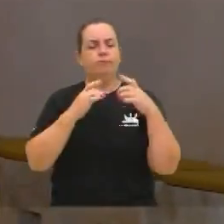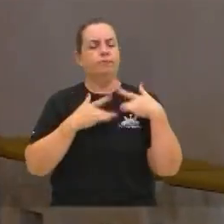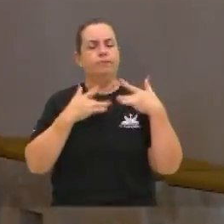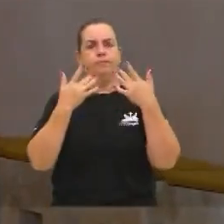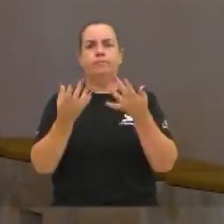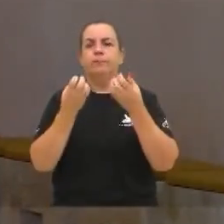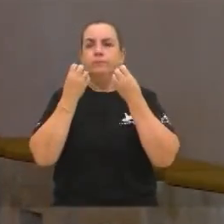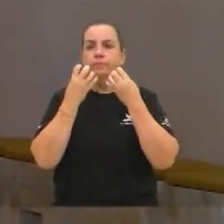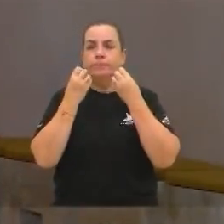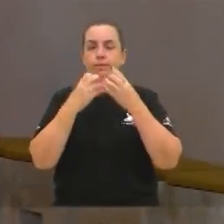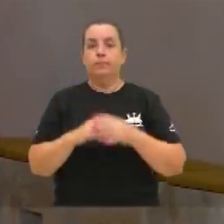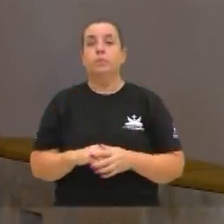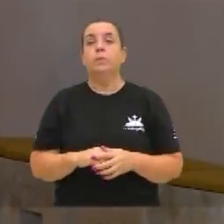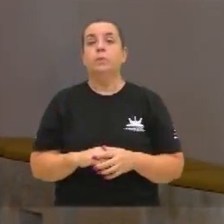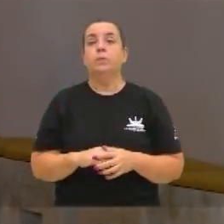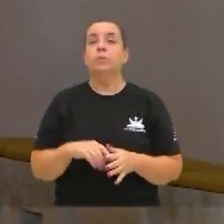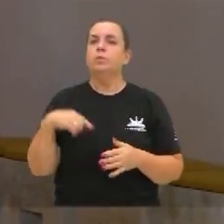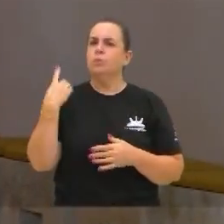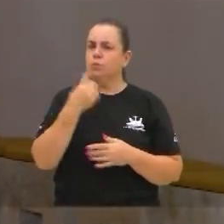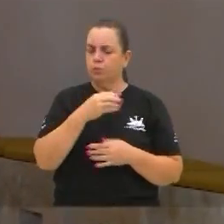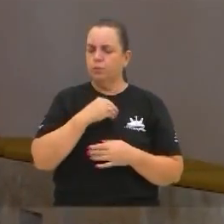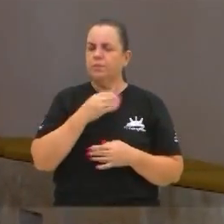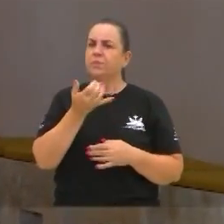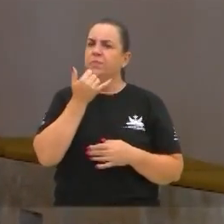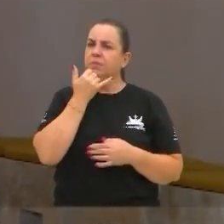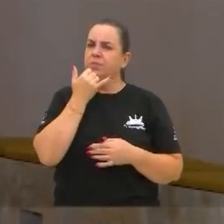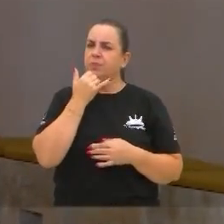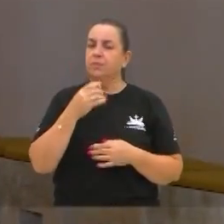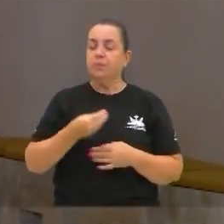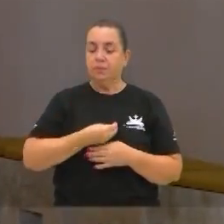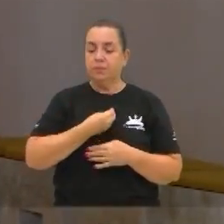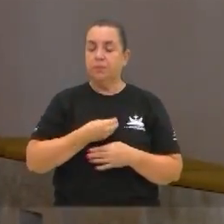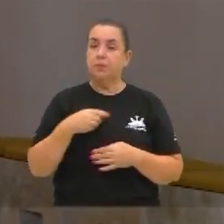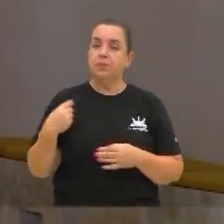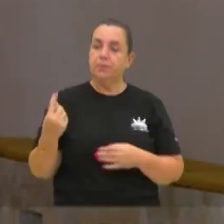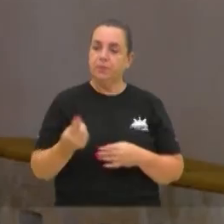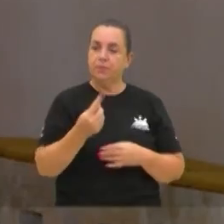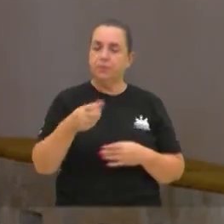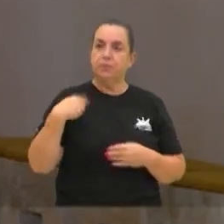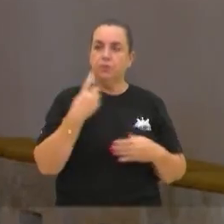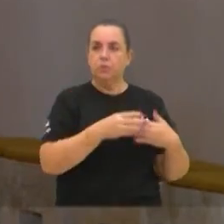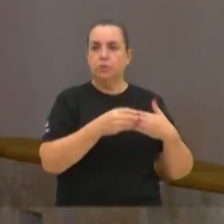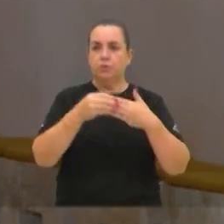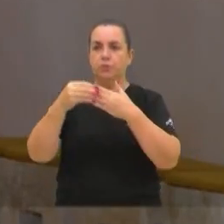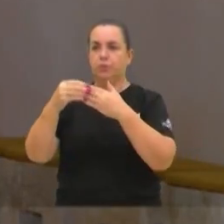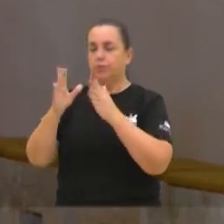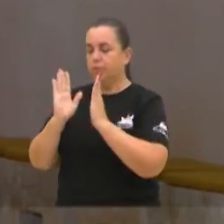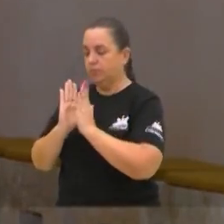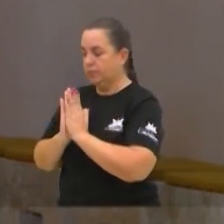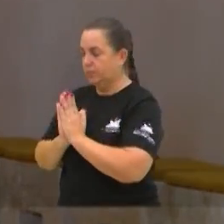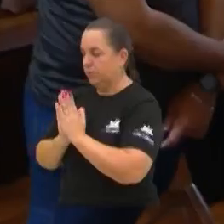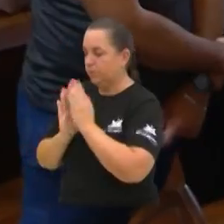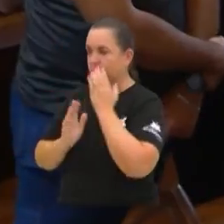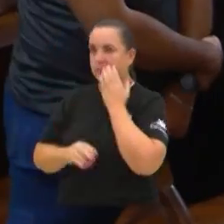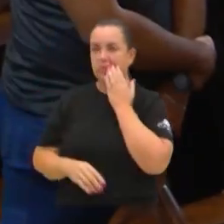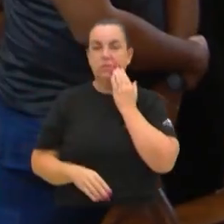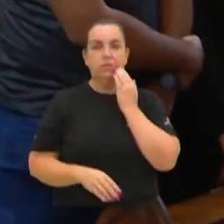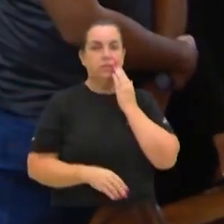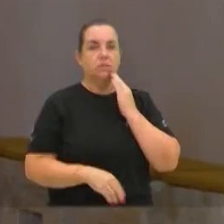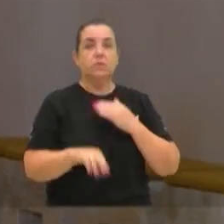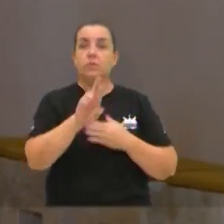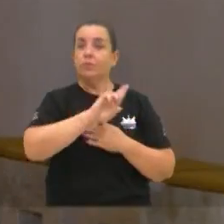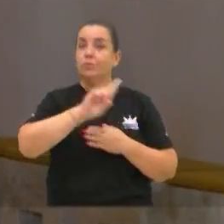de misericórdia, perdoe os nossos pecados e nos conduza à vida eterna.